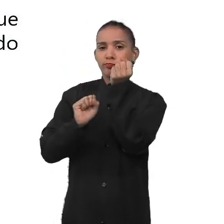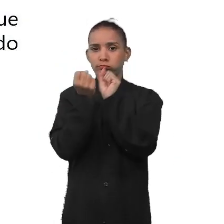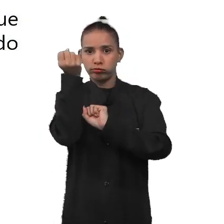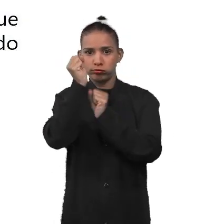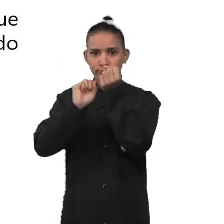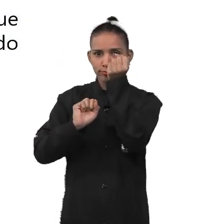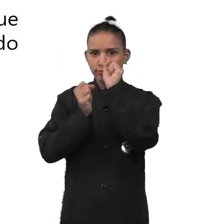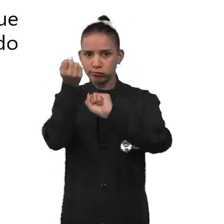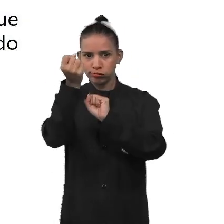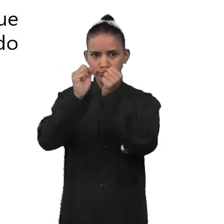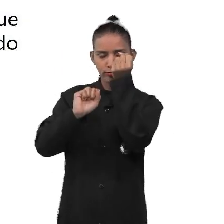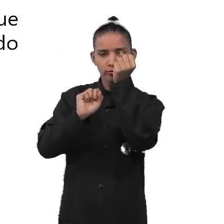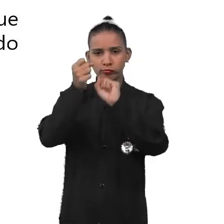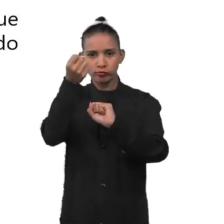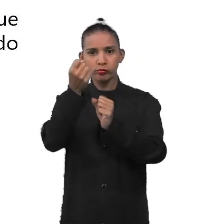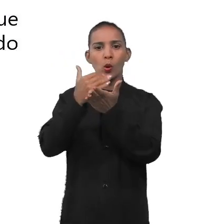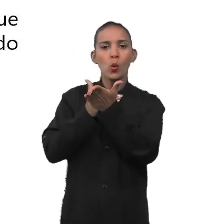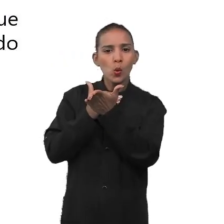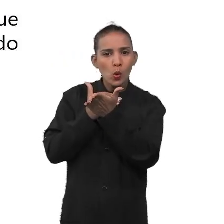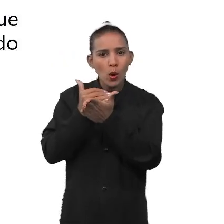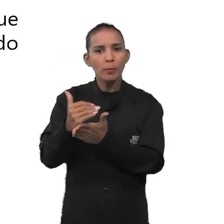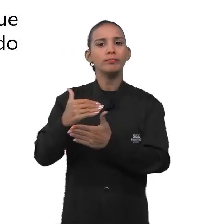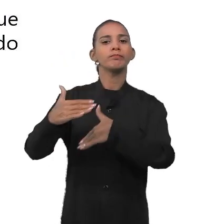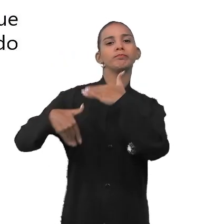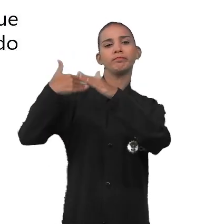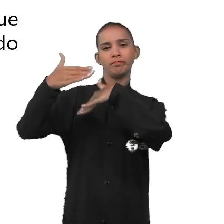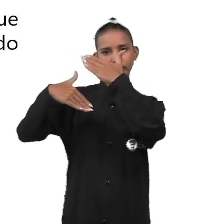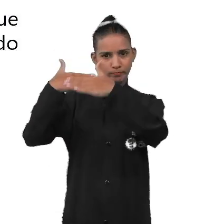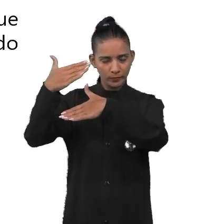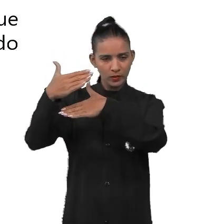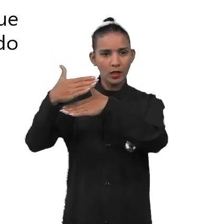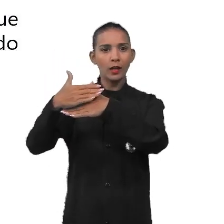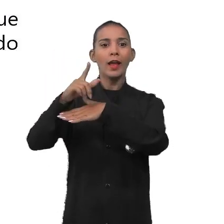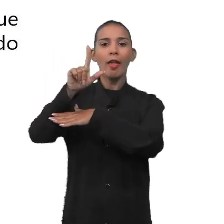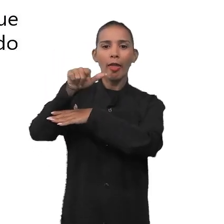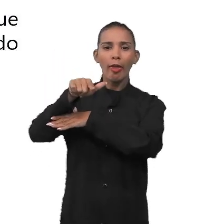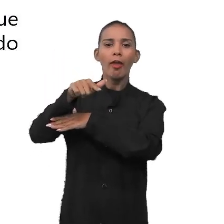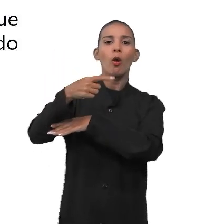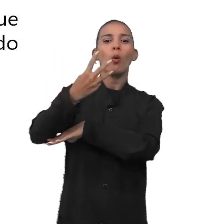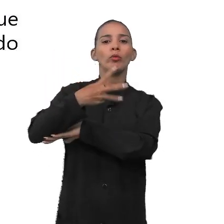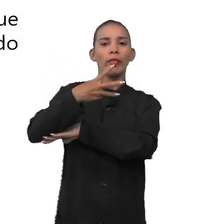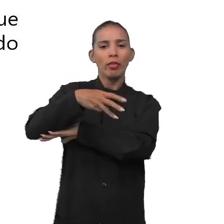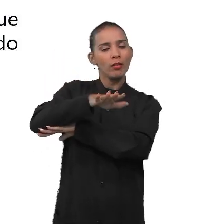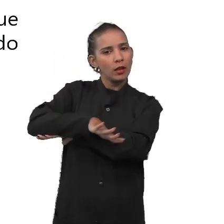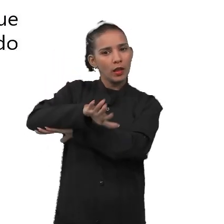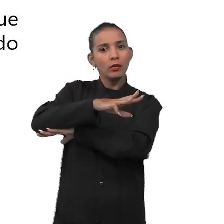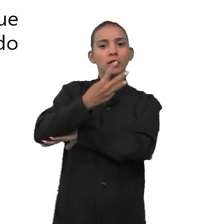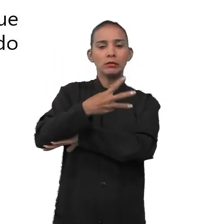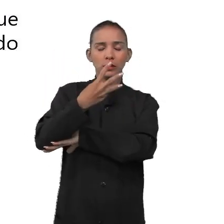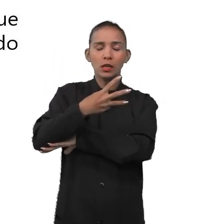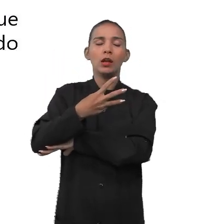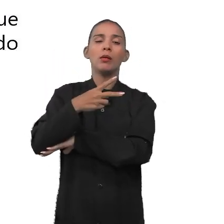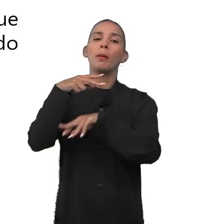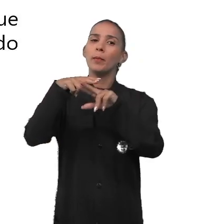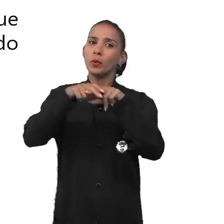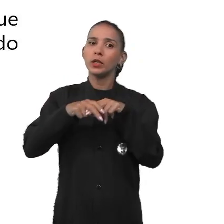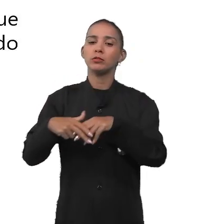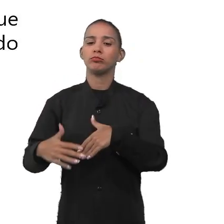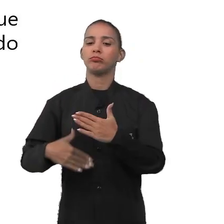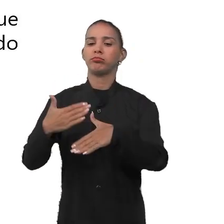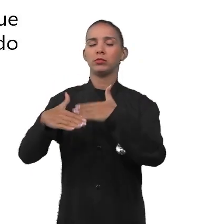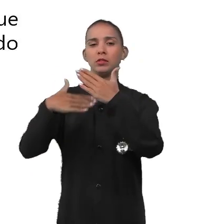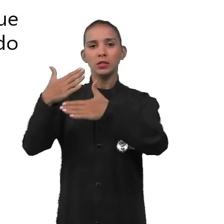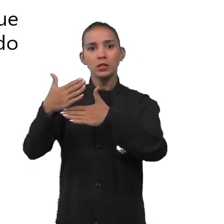é chamado de setor terciário. Esse setor ele vem crescendo muito na economia acreana, que demonstra que o Estado